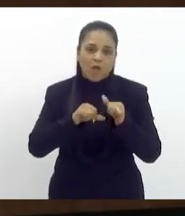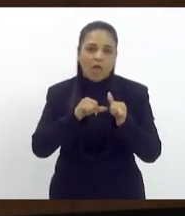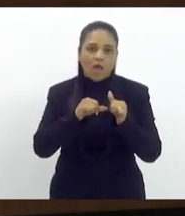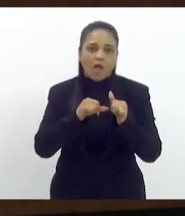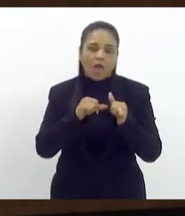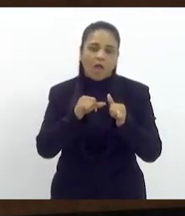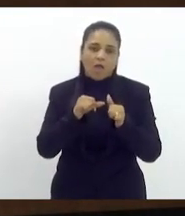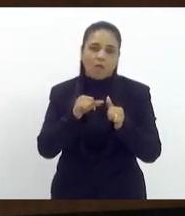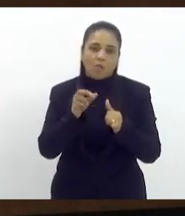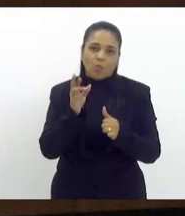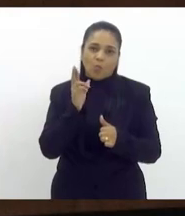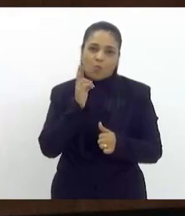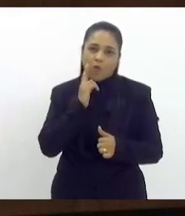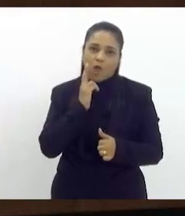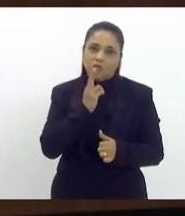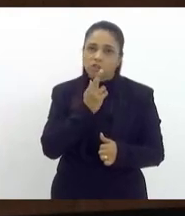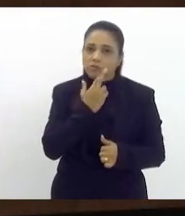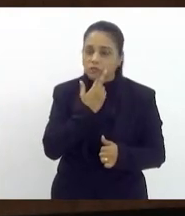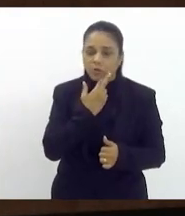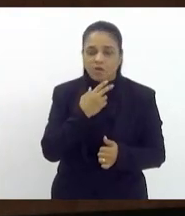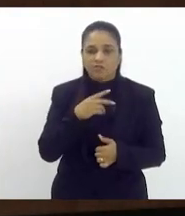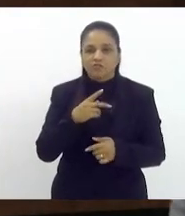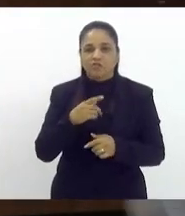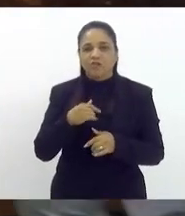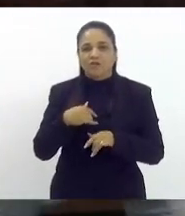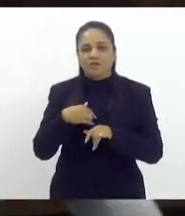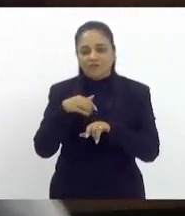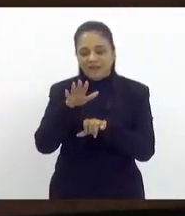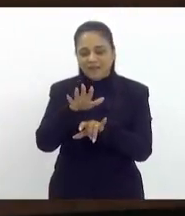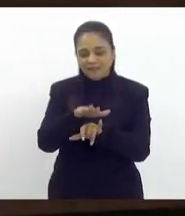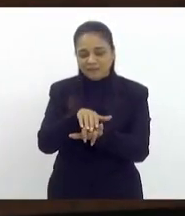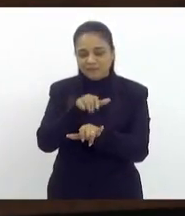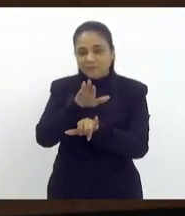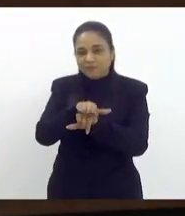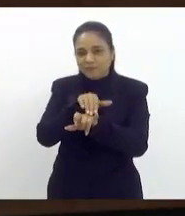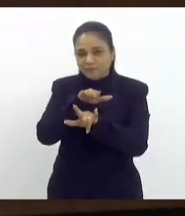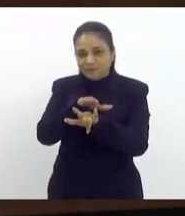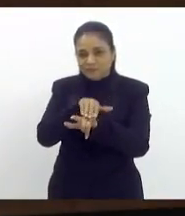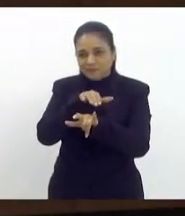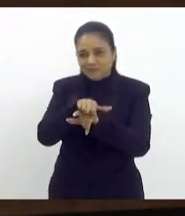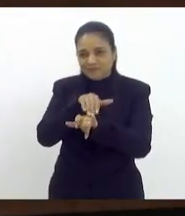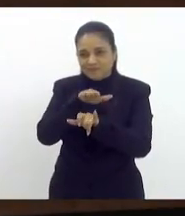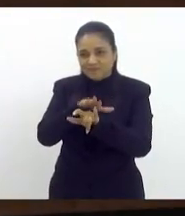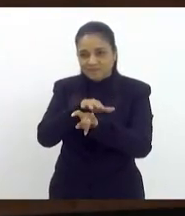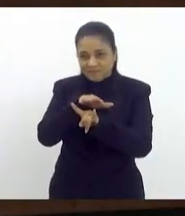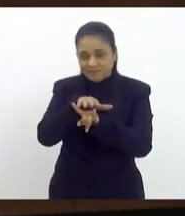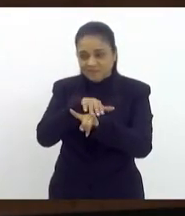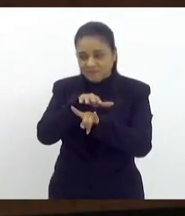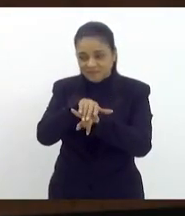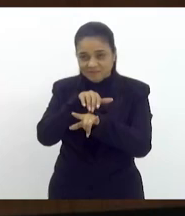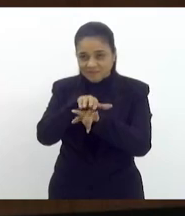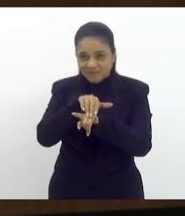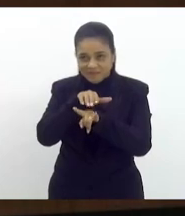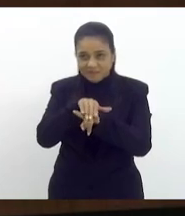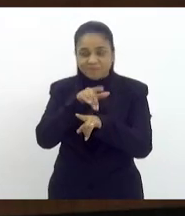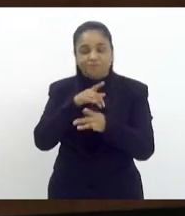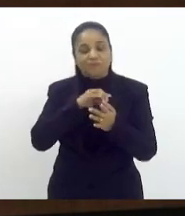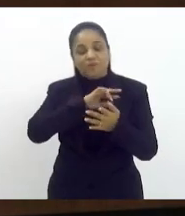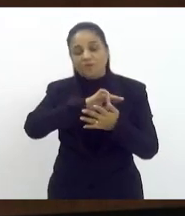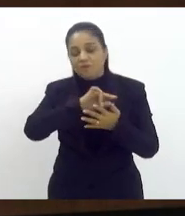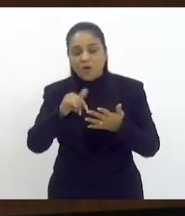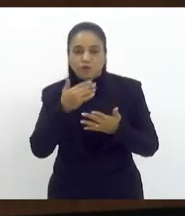um restaurante vegano e não uma cantina de escola a lista dos ultraprocessados é o seguinte vários tipos de biscoito